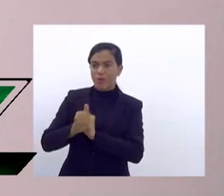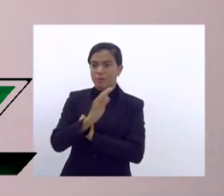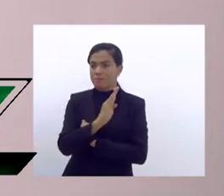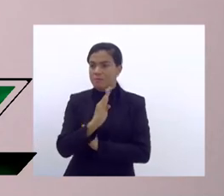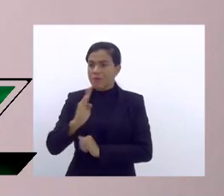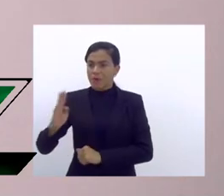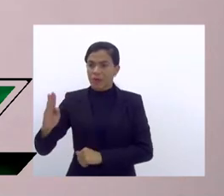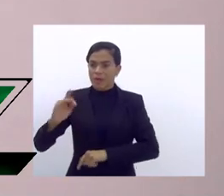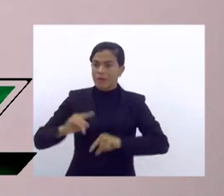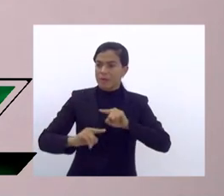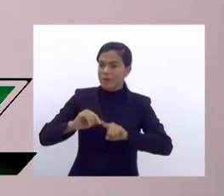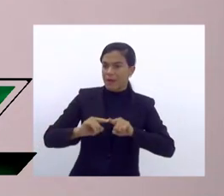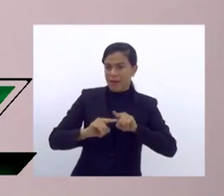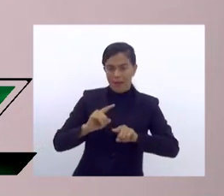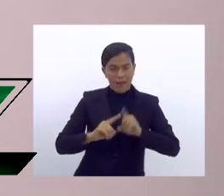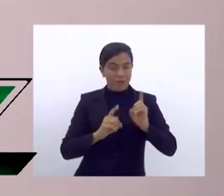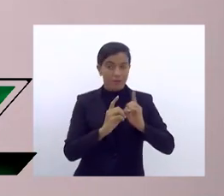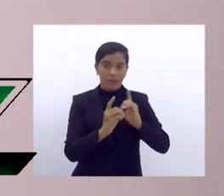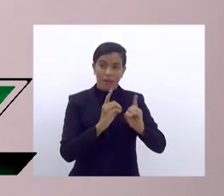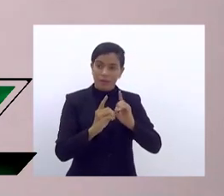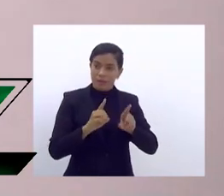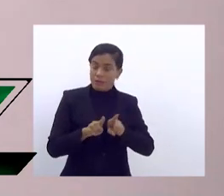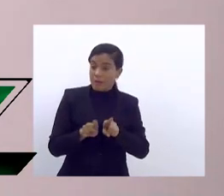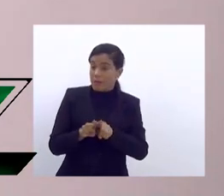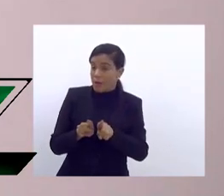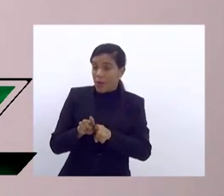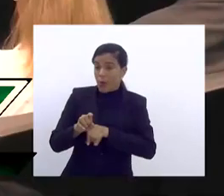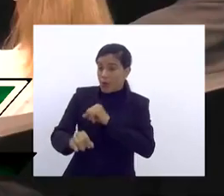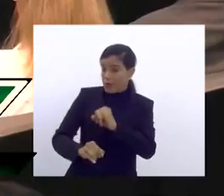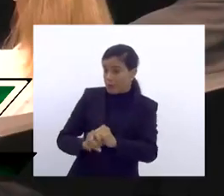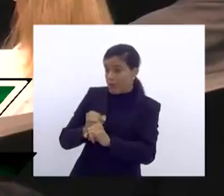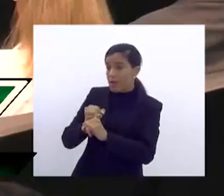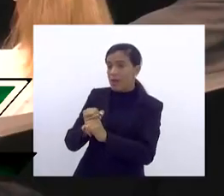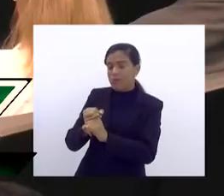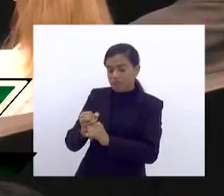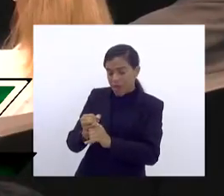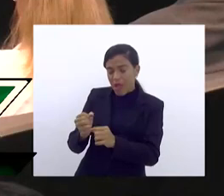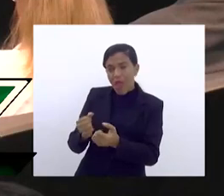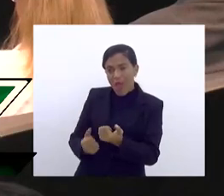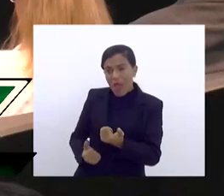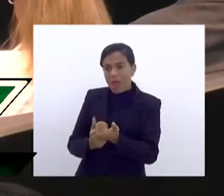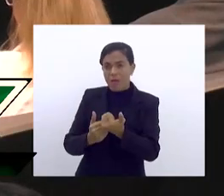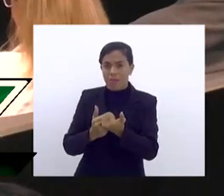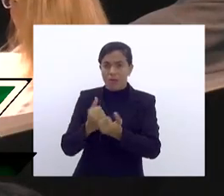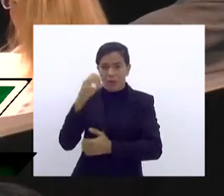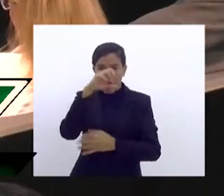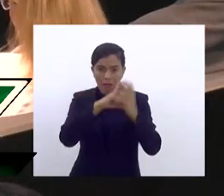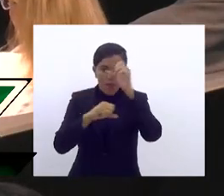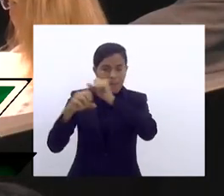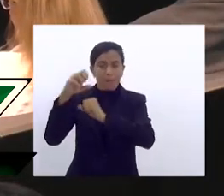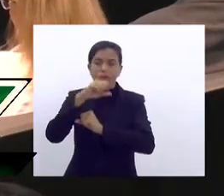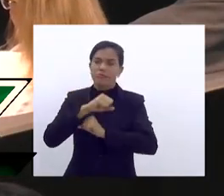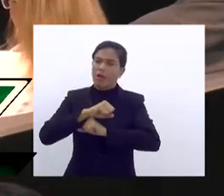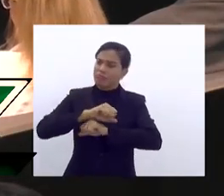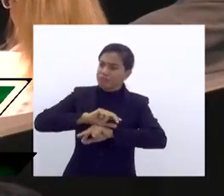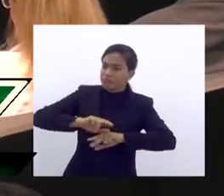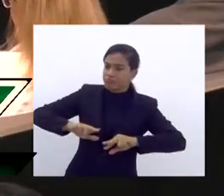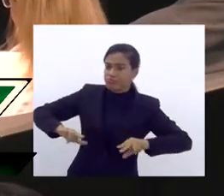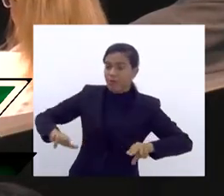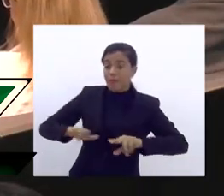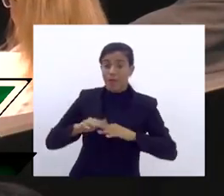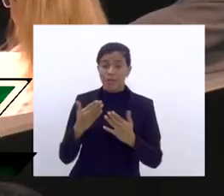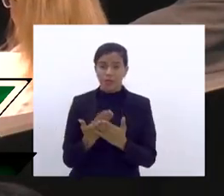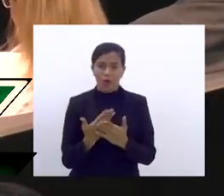didáticos e conexões com redes de internet que apoiem aprendizagens amplas variadas e profundas a escola